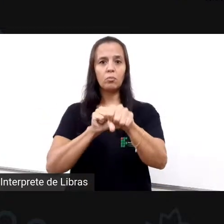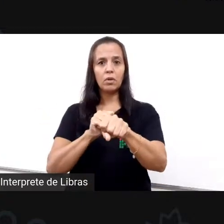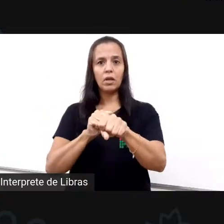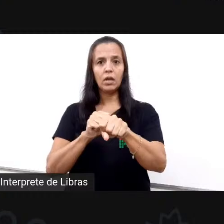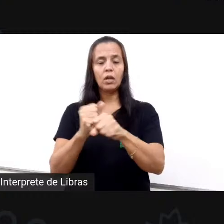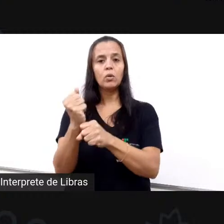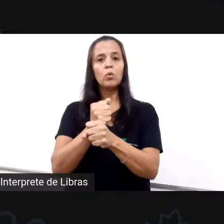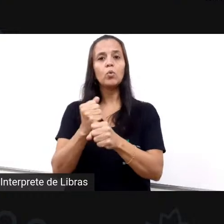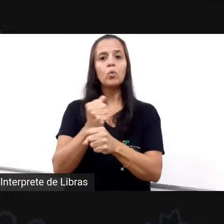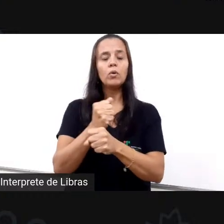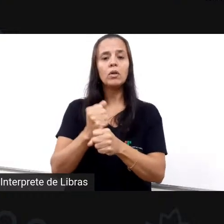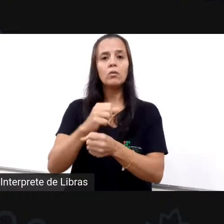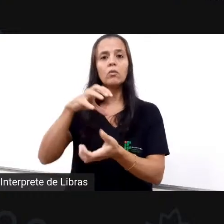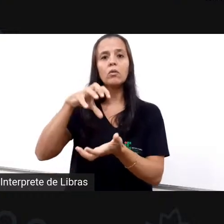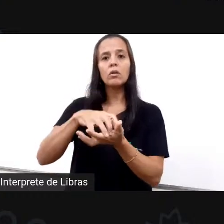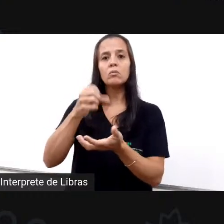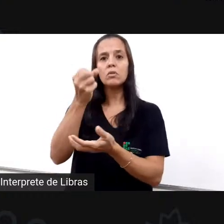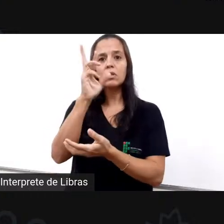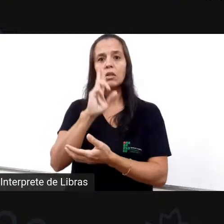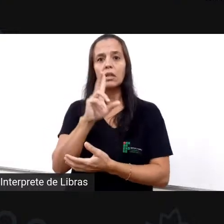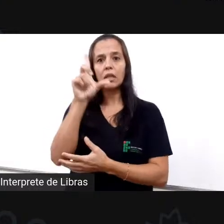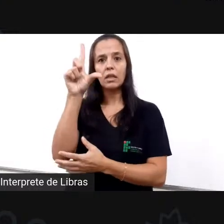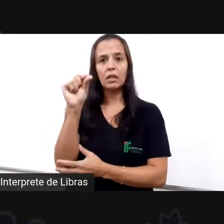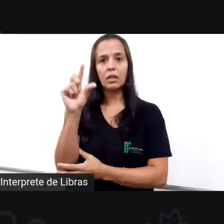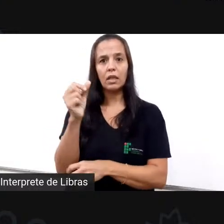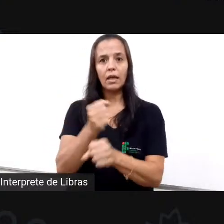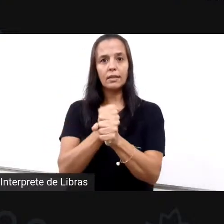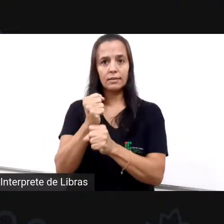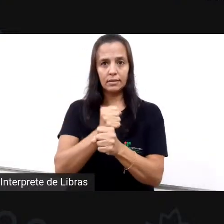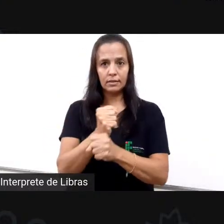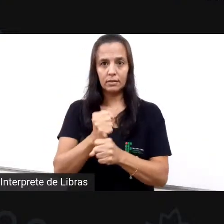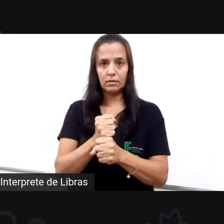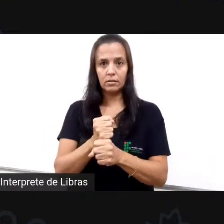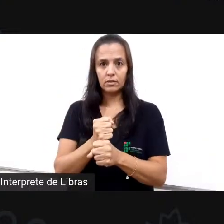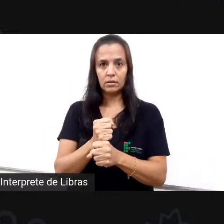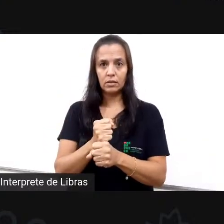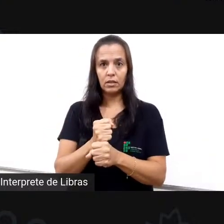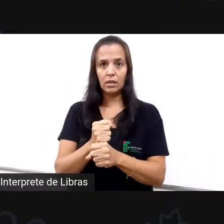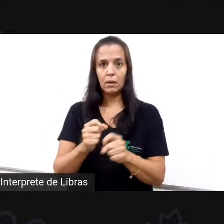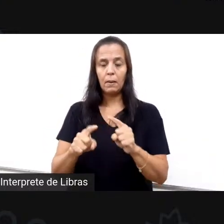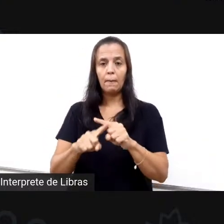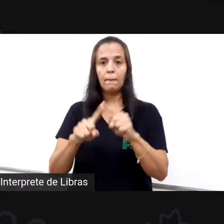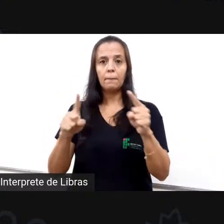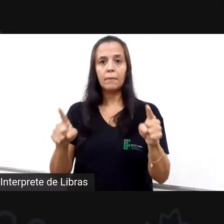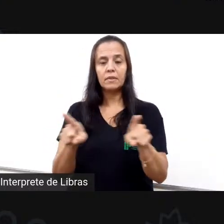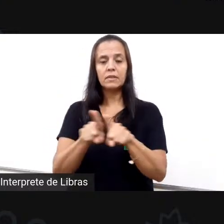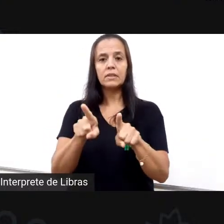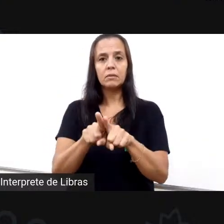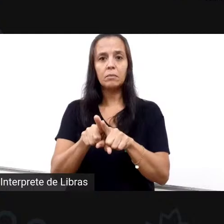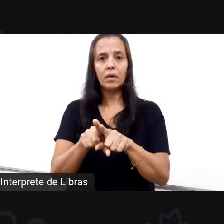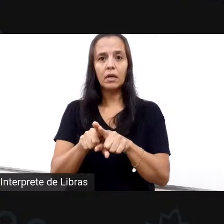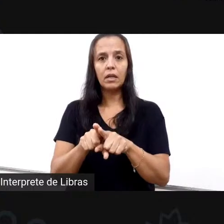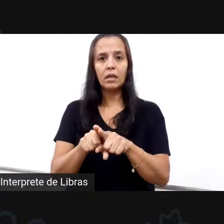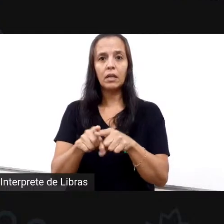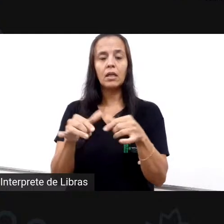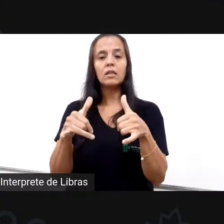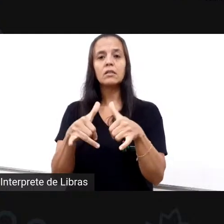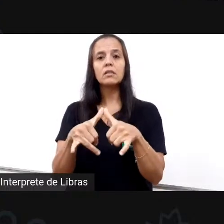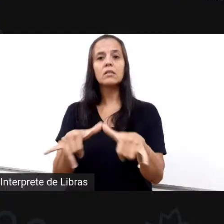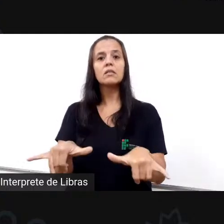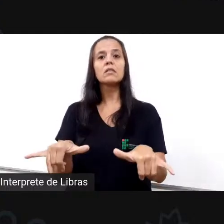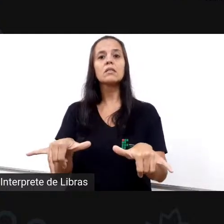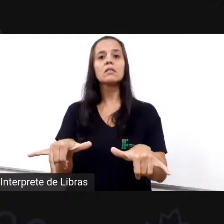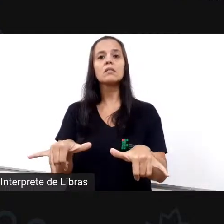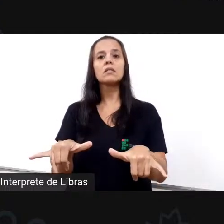IFAR Campus Santa Rosa completava 10 anos. Por casualidade, estamos em uma outra